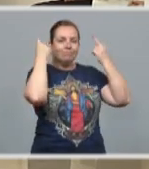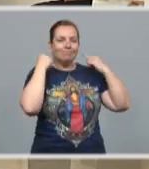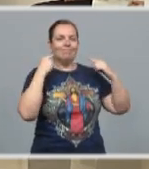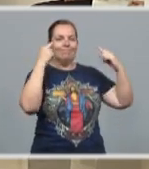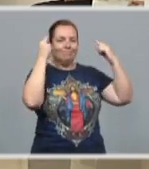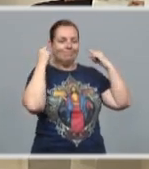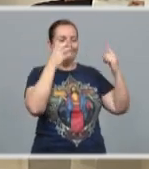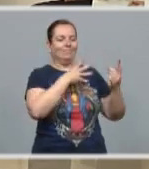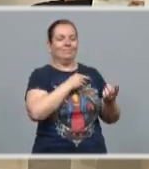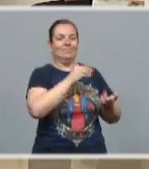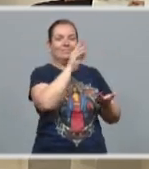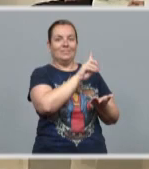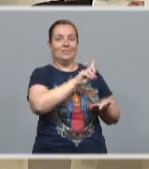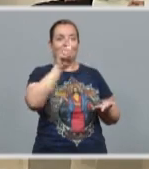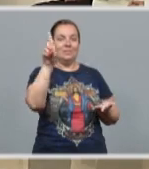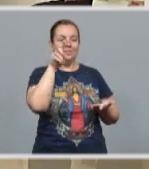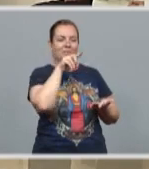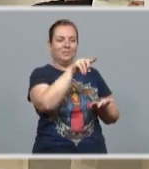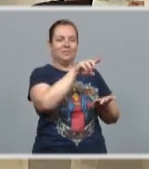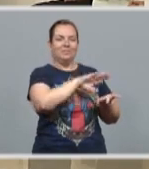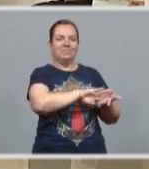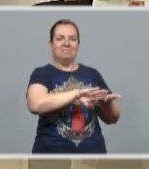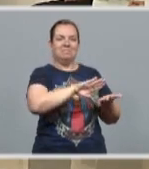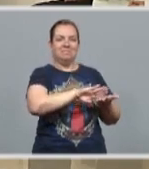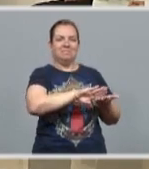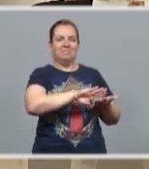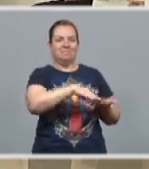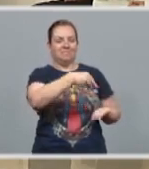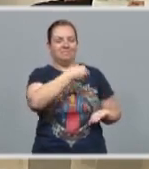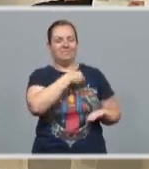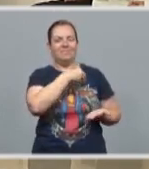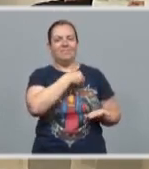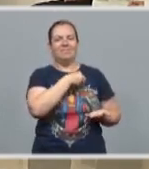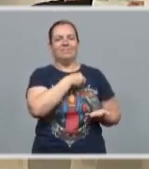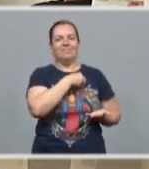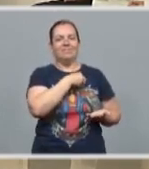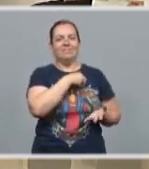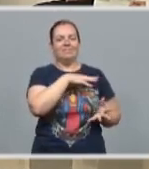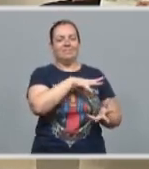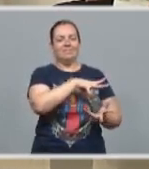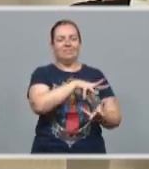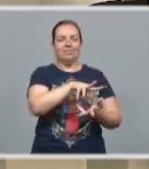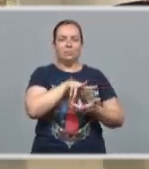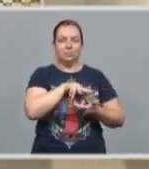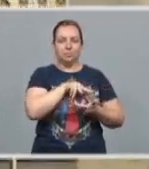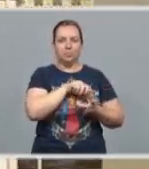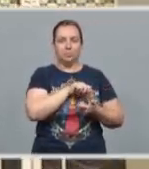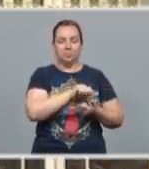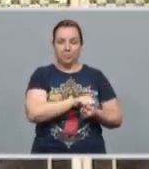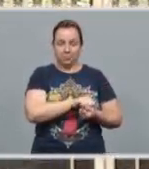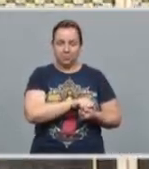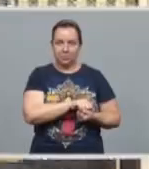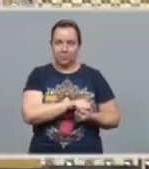de Deus, eis aquele que tira o pecado do mundo.